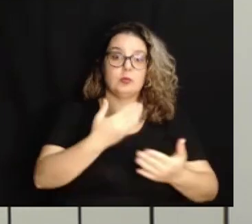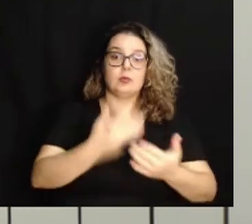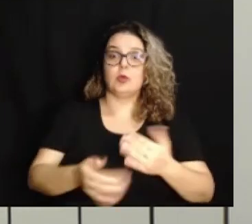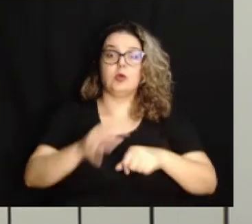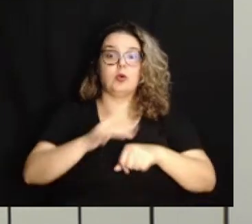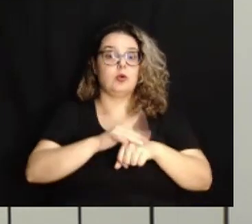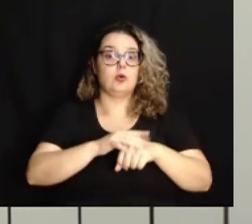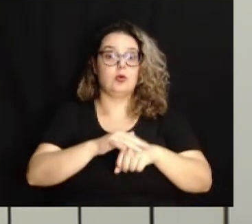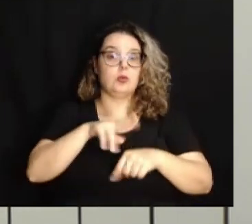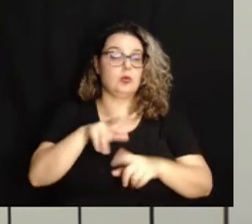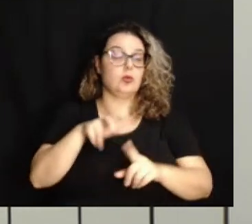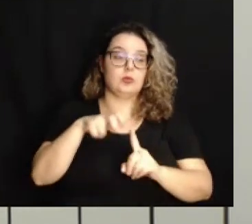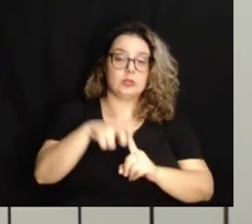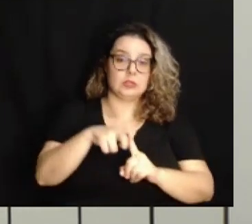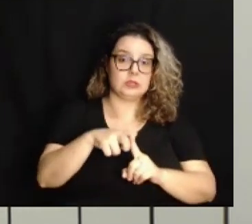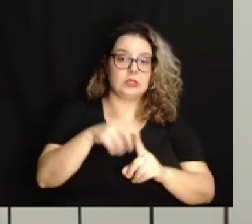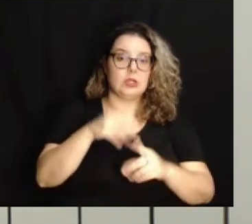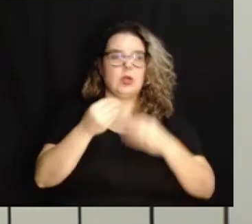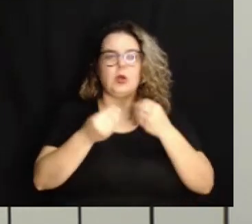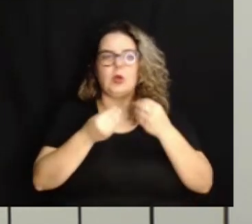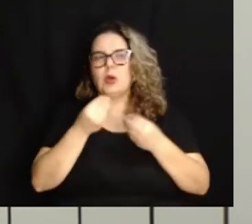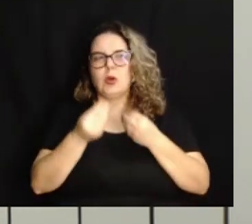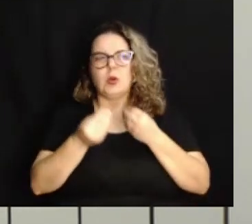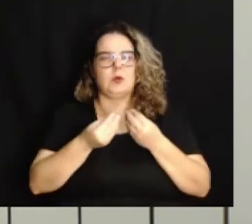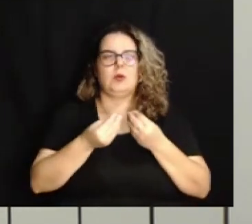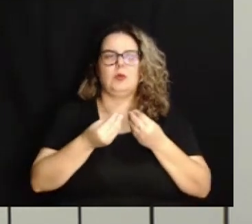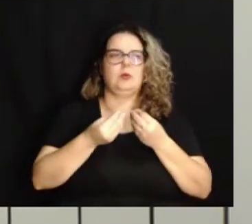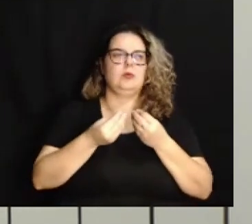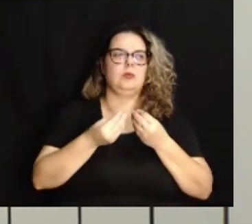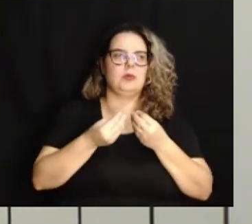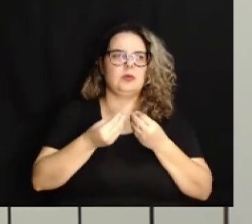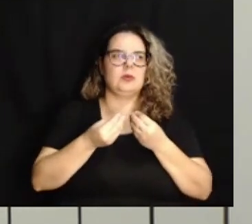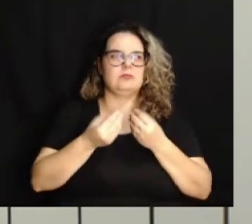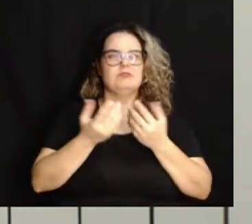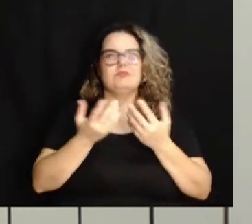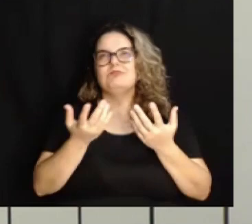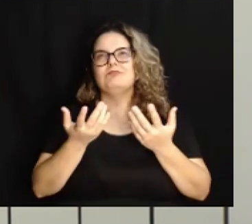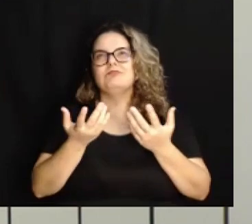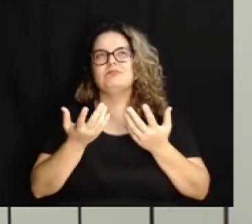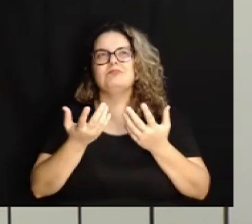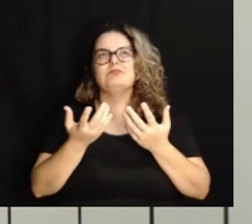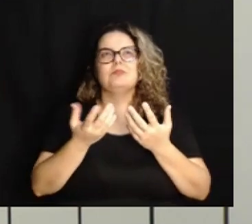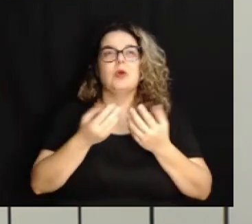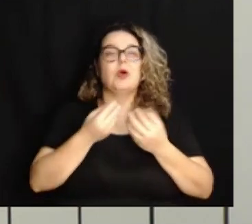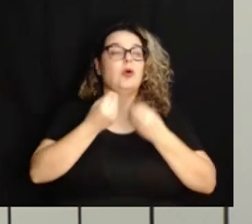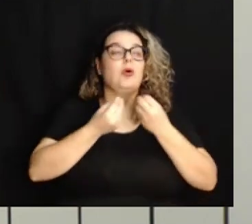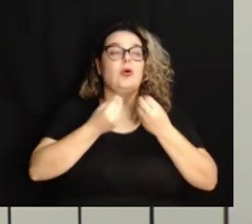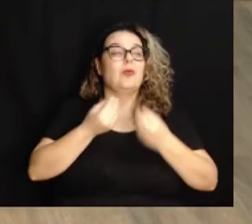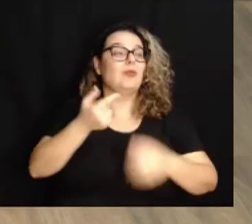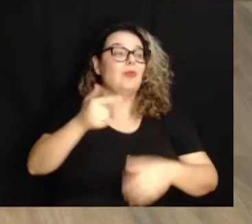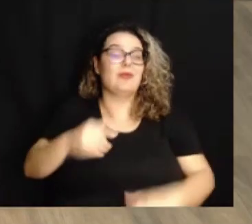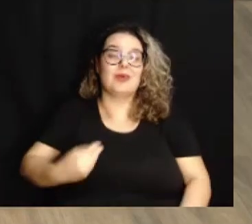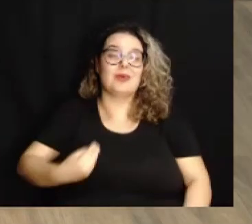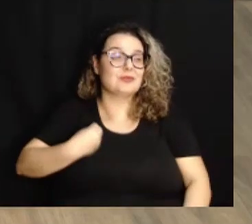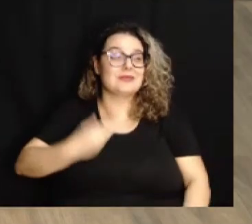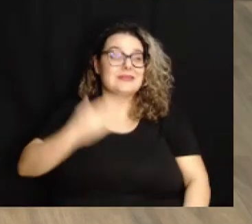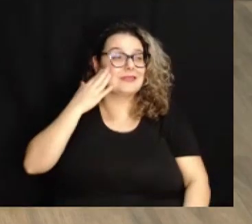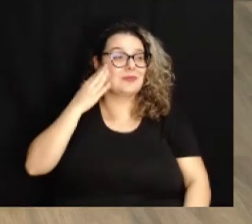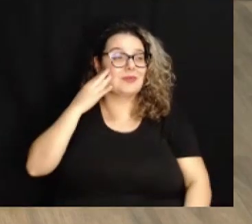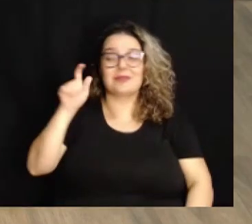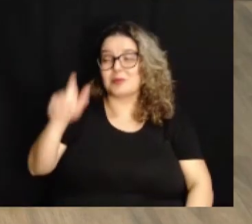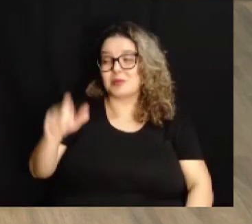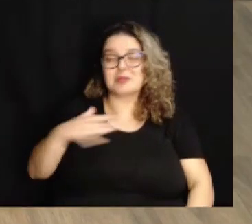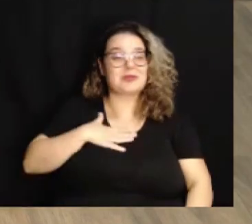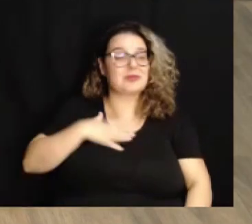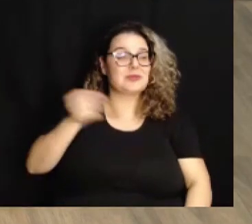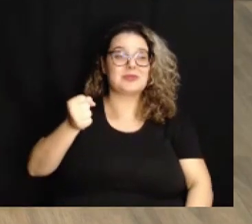acidente. Como que é? Como que a pessoa vai continuar vivendo após essa perda tão